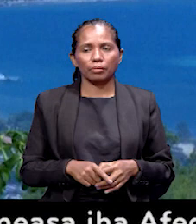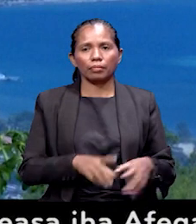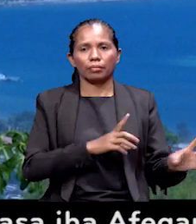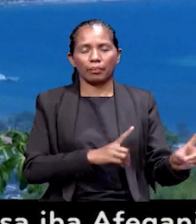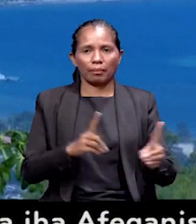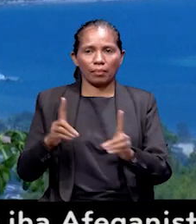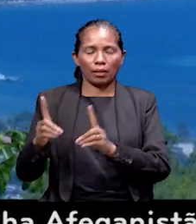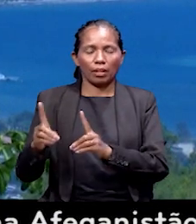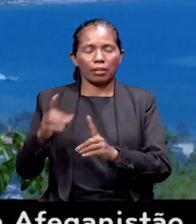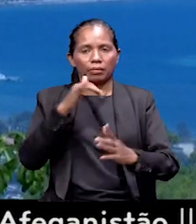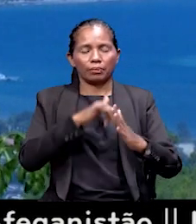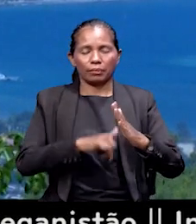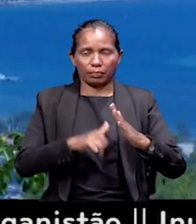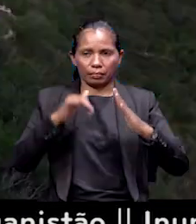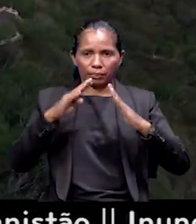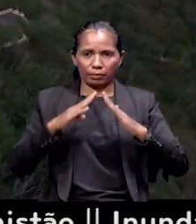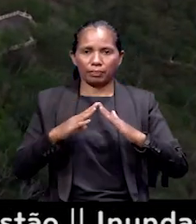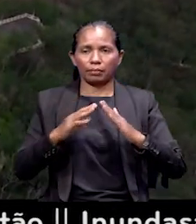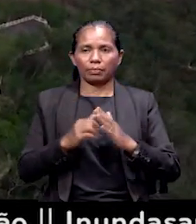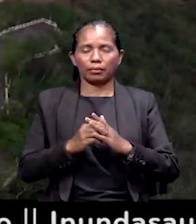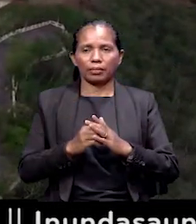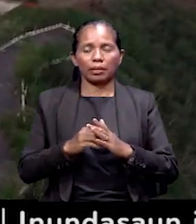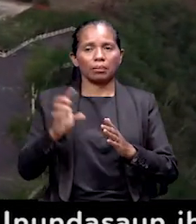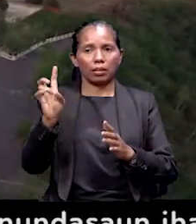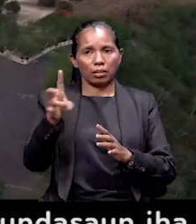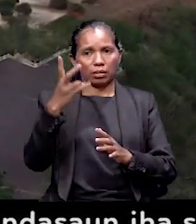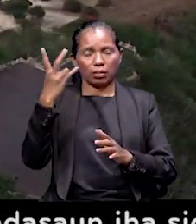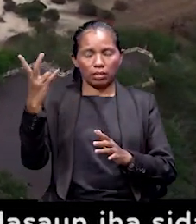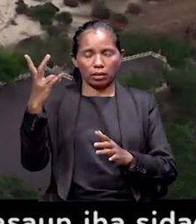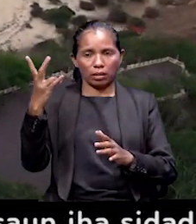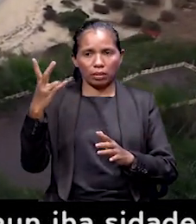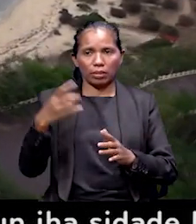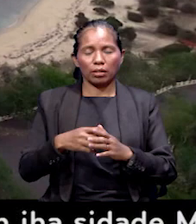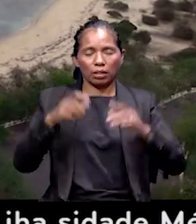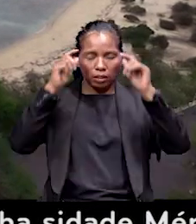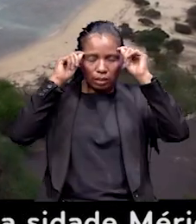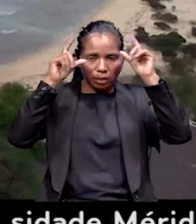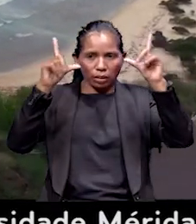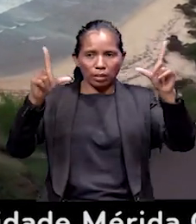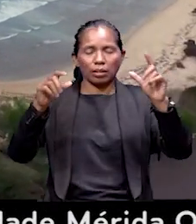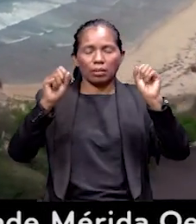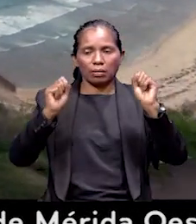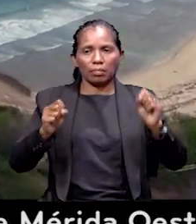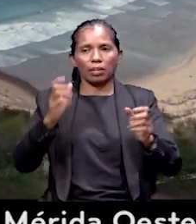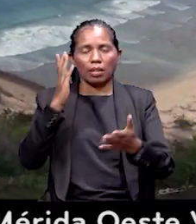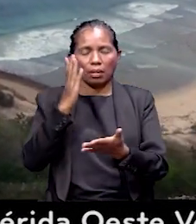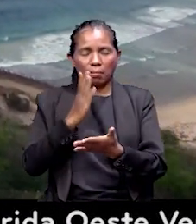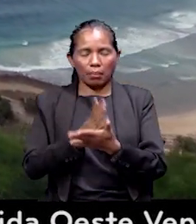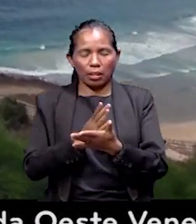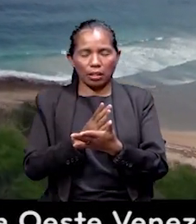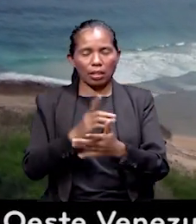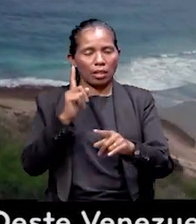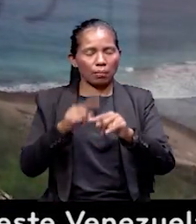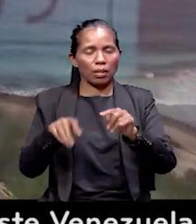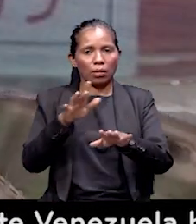Implementação confinamento domiciliário. Badalas sanulu resin hitu ne. Timor-Leste bele hakotu mutação variante